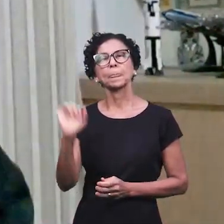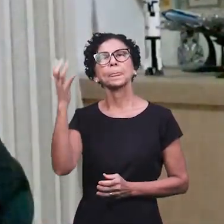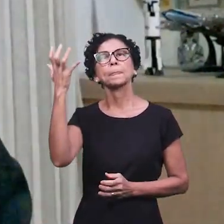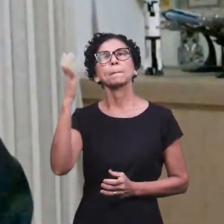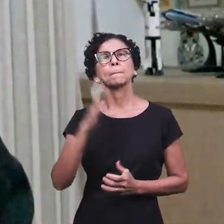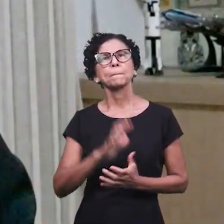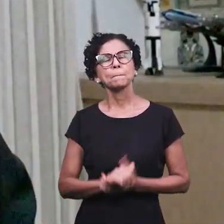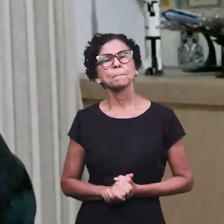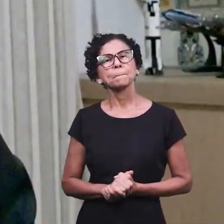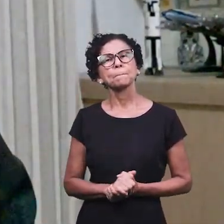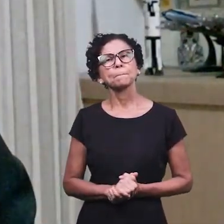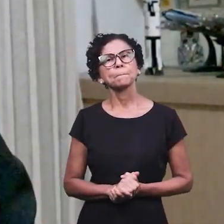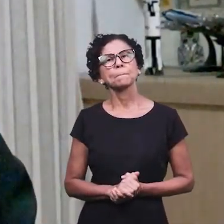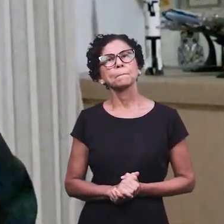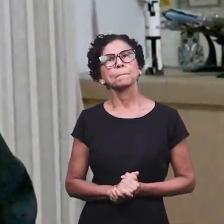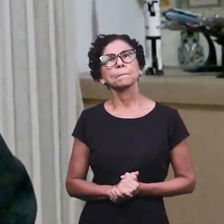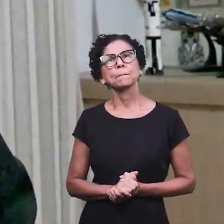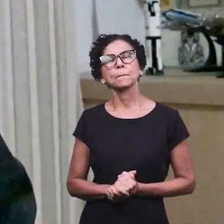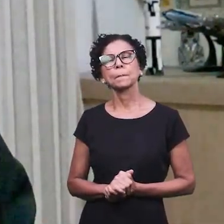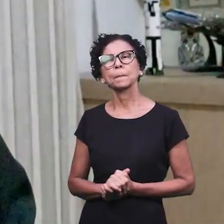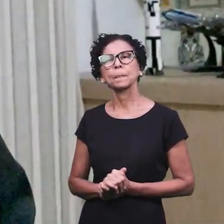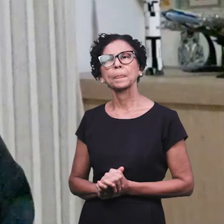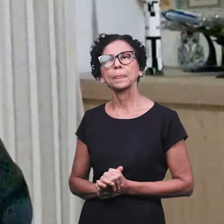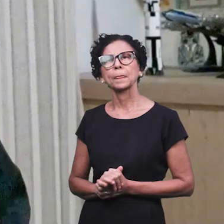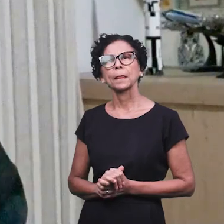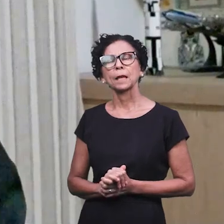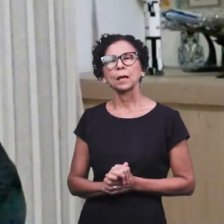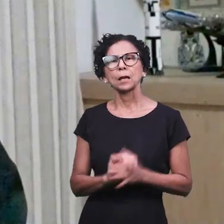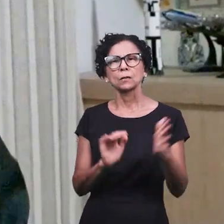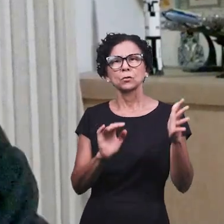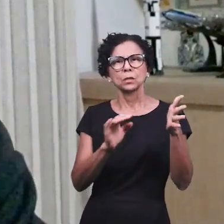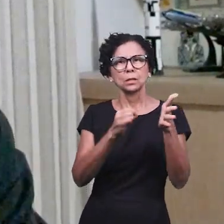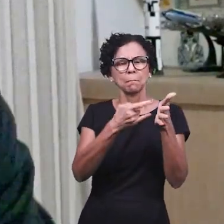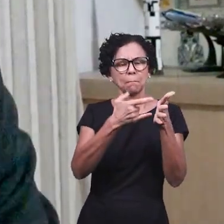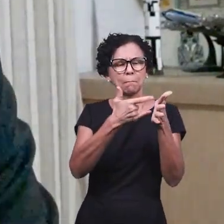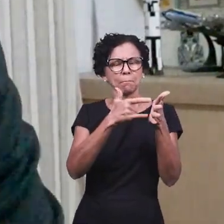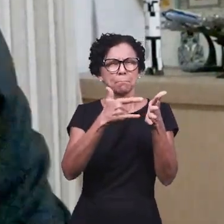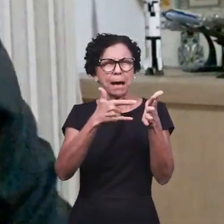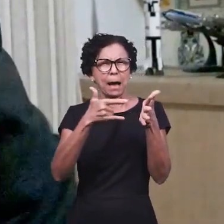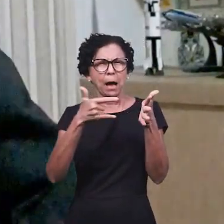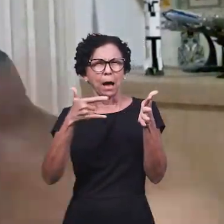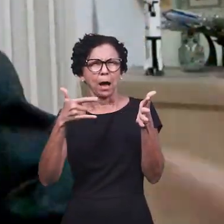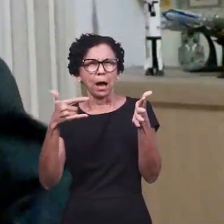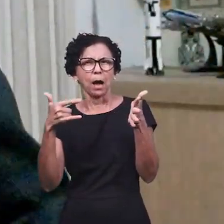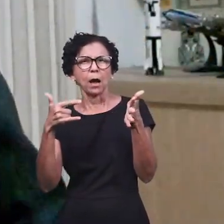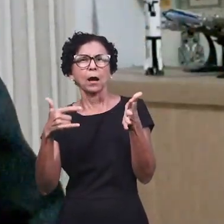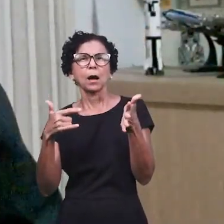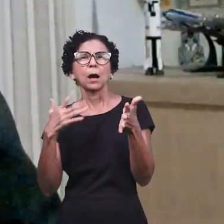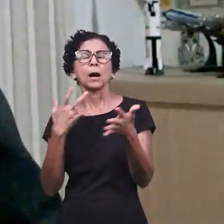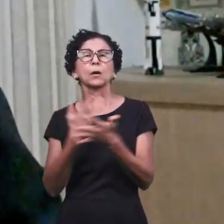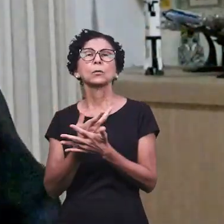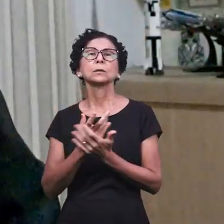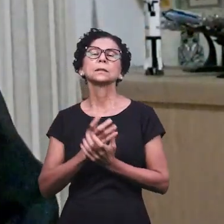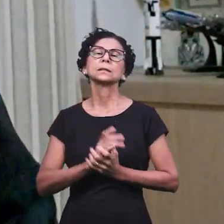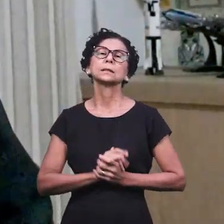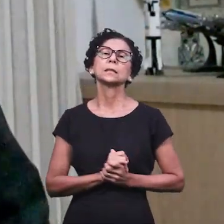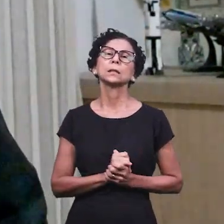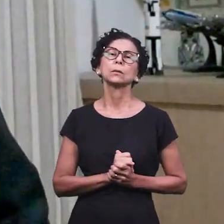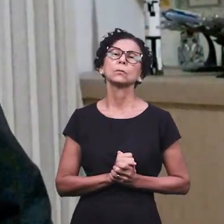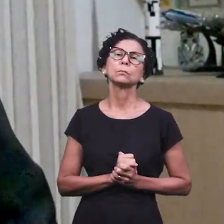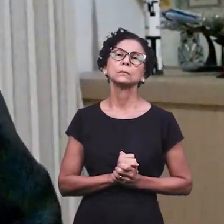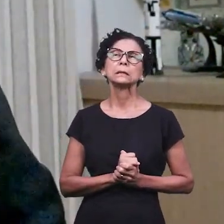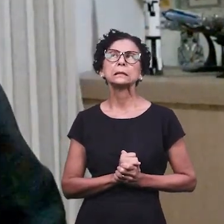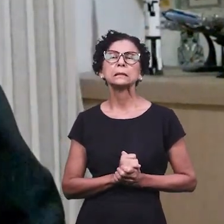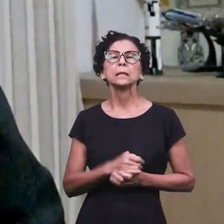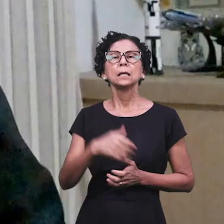perturbação que já aconteceu, que essa perturbação é chamada de tempestade geomagnética ou eletromagnética.